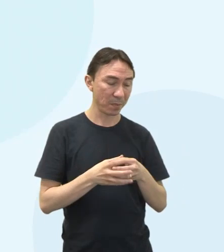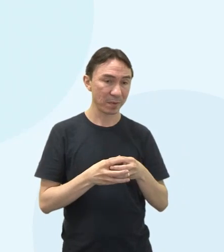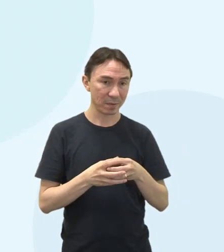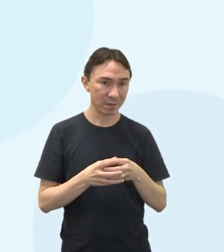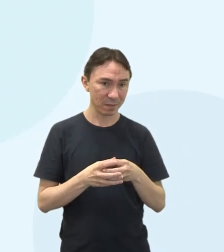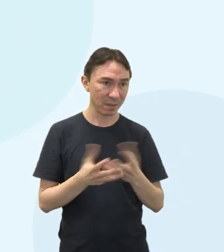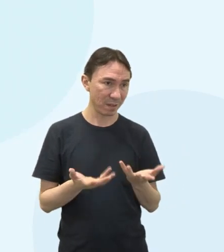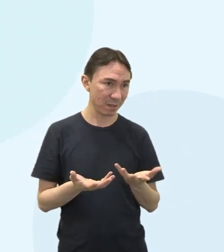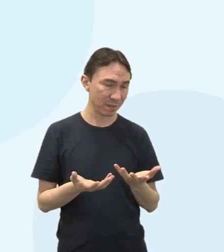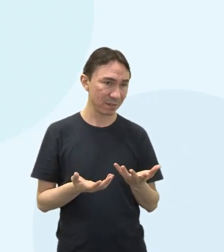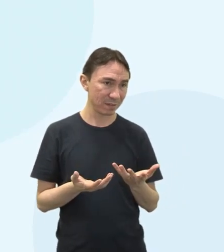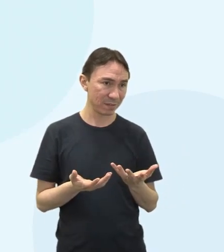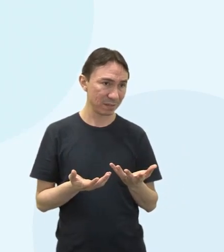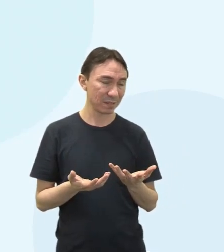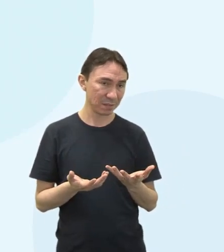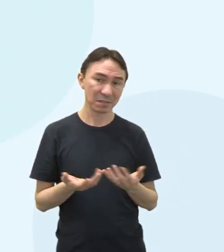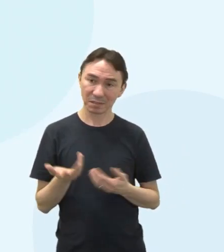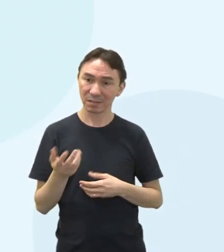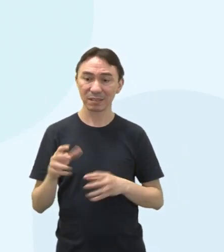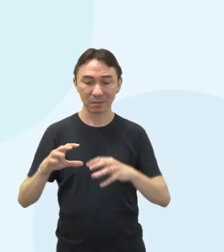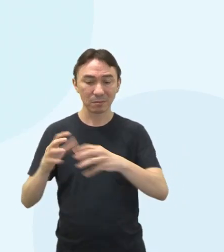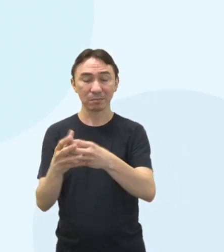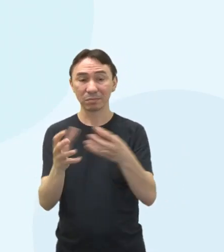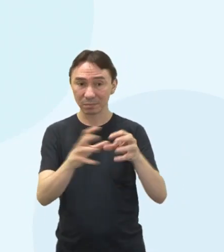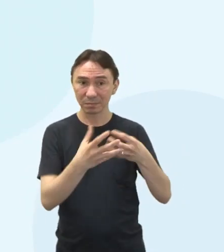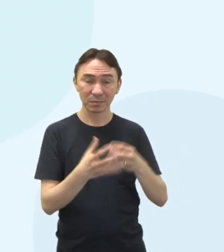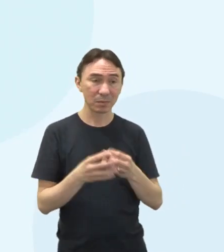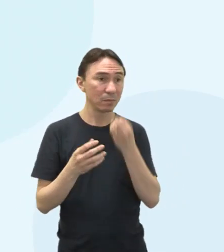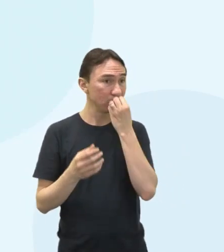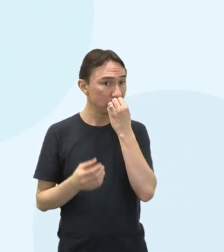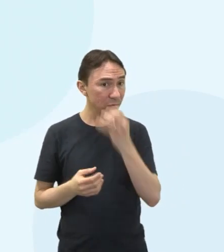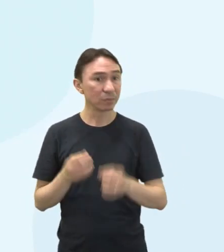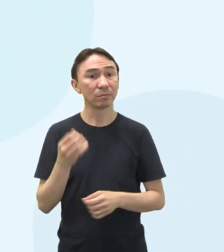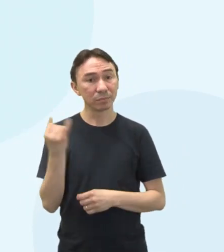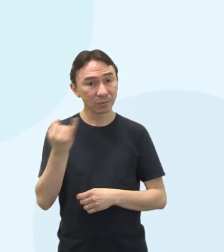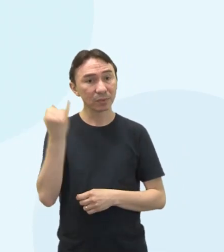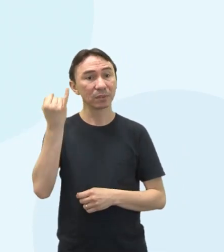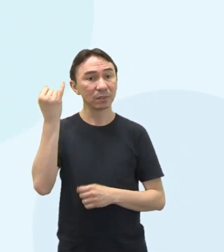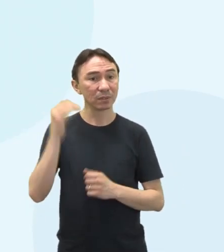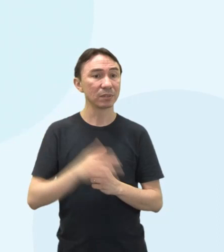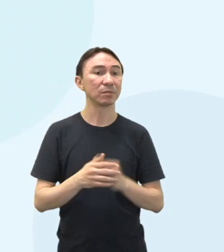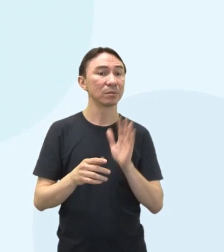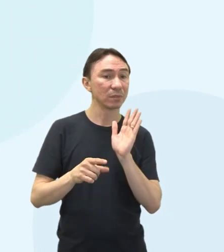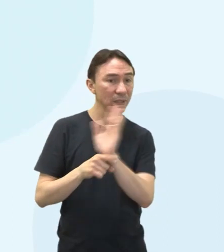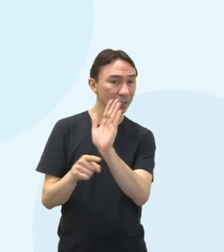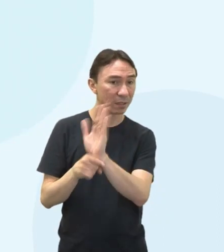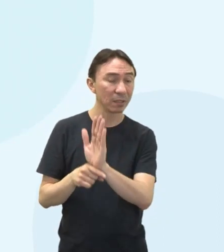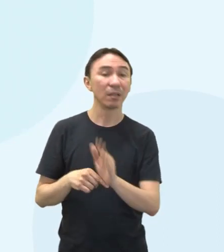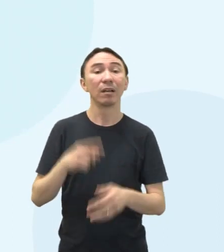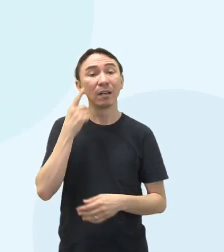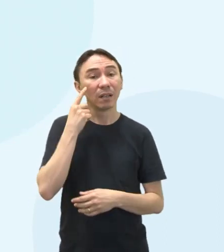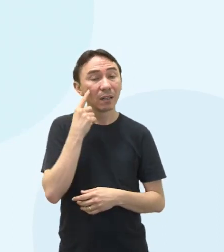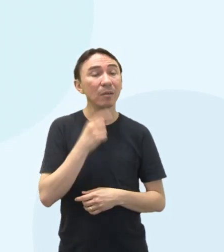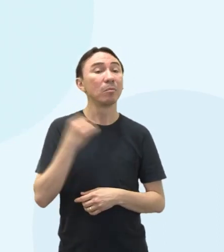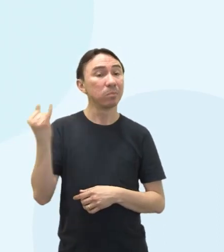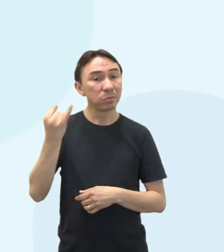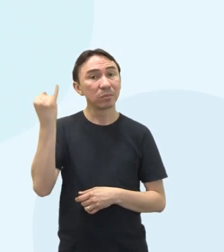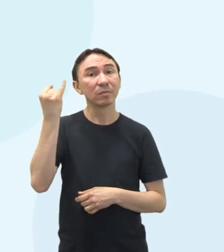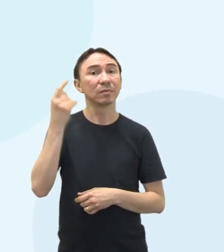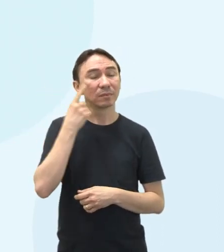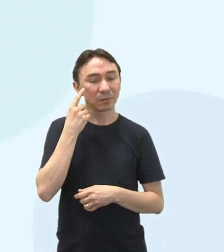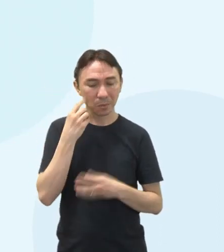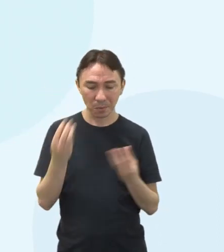é bem o tio úteis né no nesse dia diferente então primeiro é importante a gente pensar nesse dia nesse